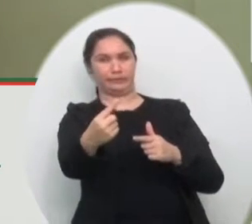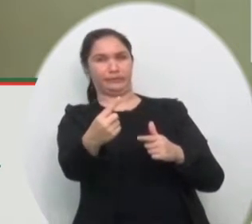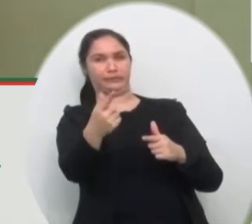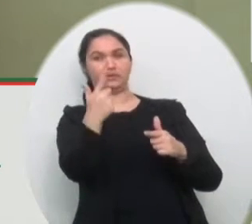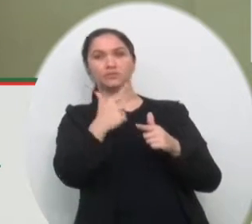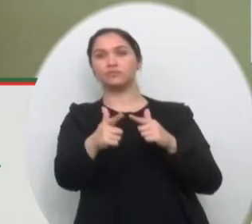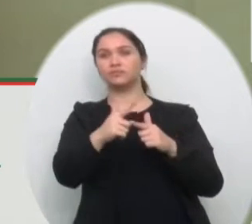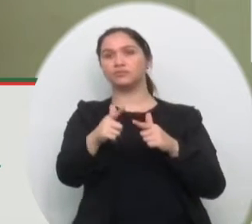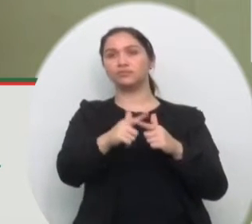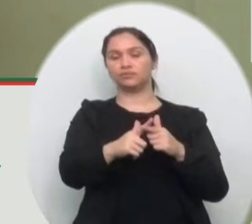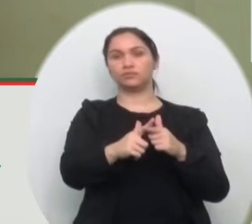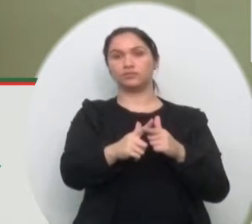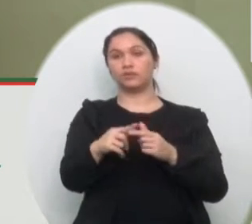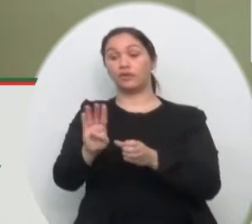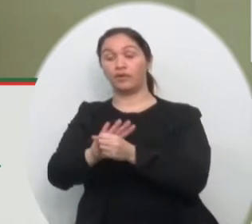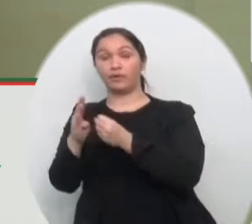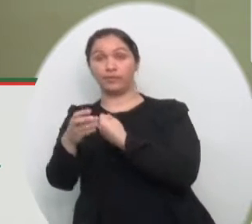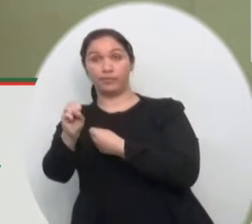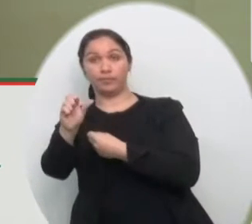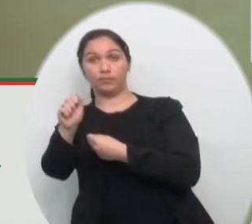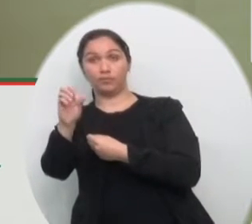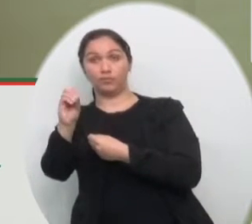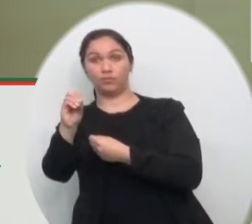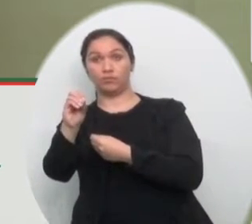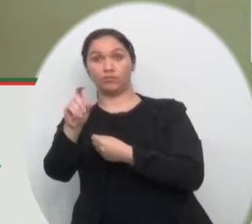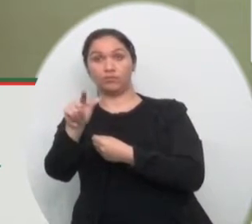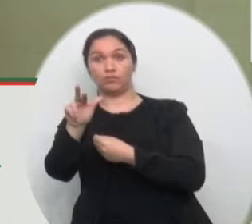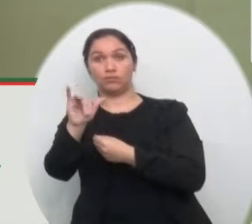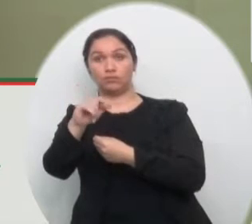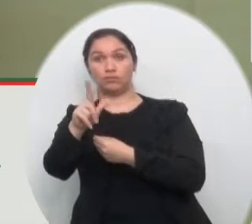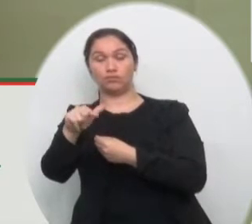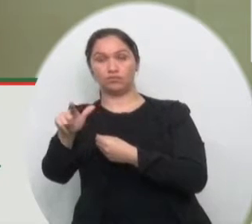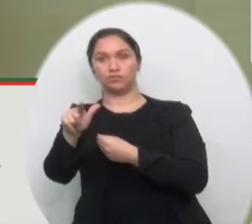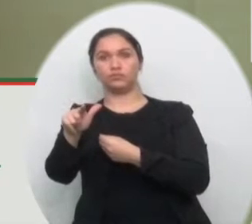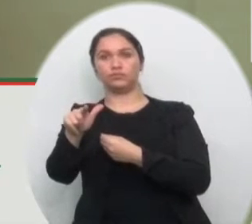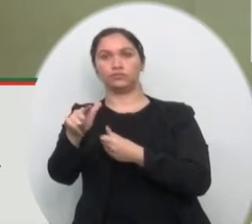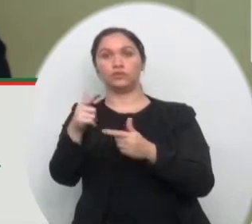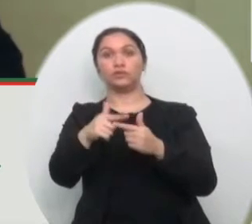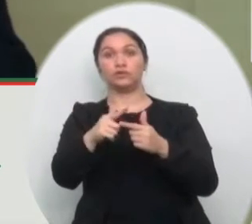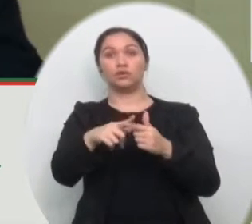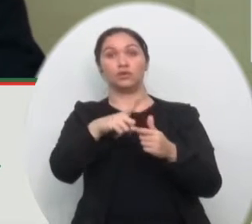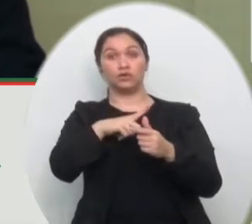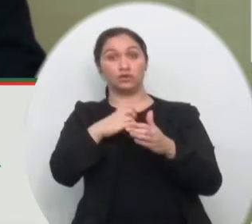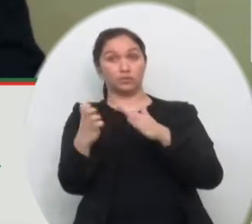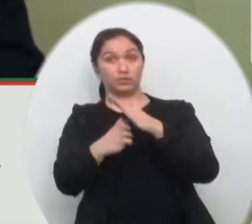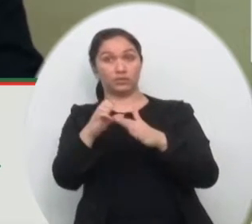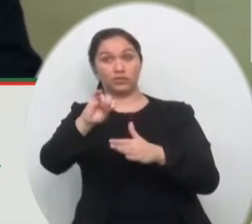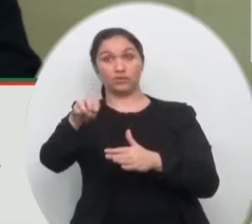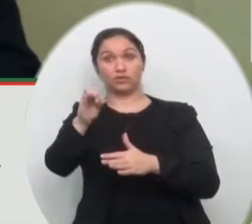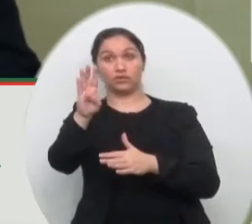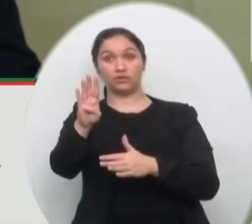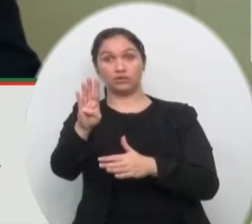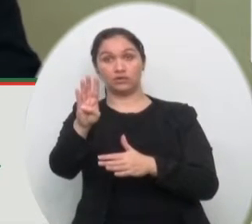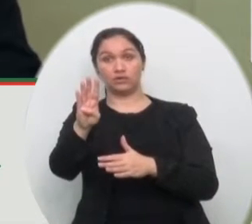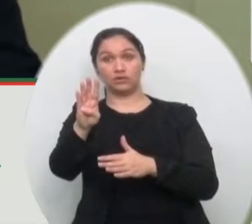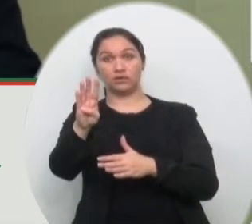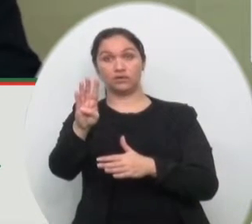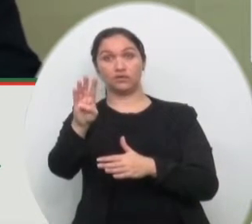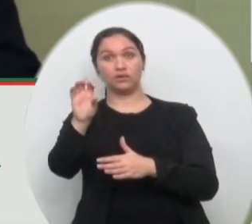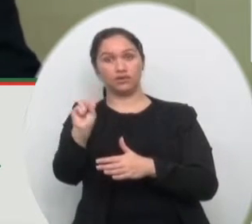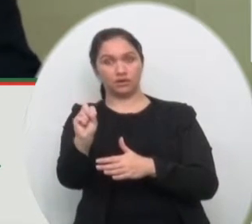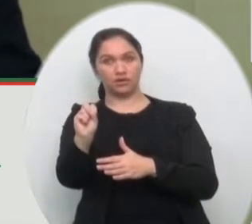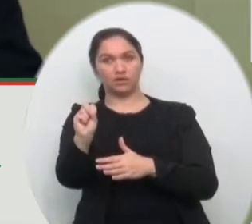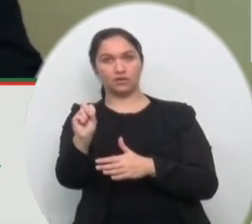ali no São Luís, aquela empresa ali, a JBS, que tinha problema de mau cheiro, e eu moro ali no bairro Michel, e nós, moradores do bairro